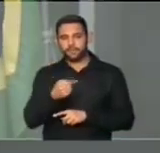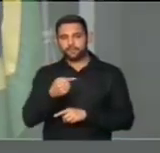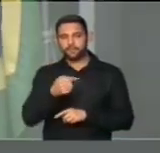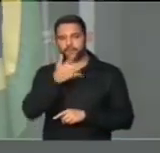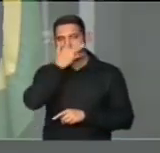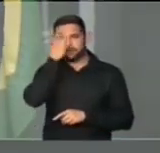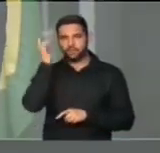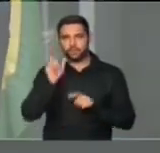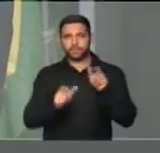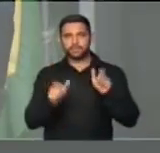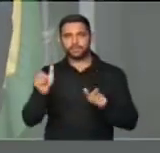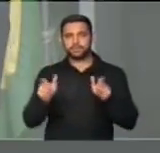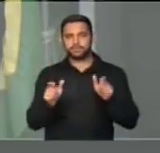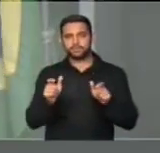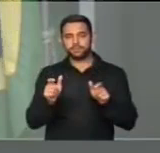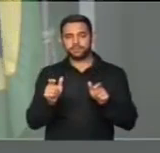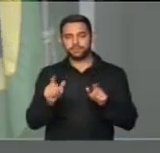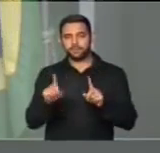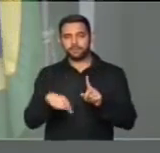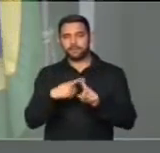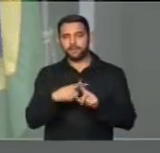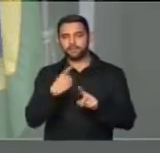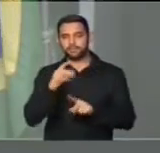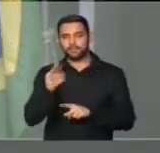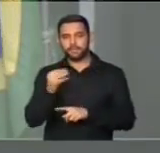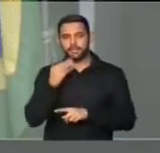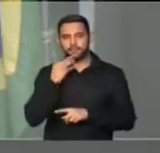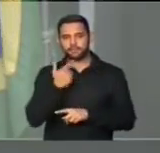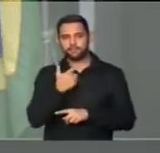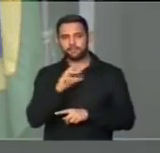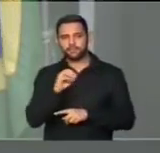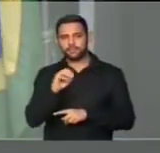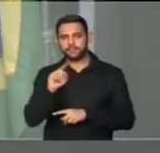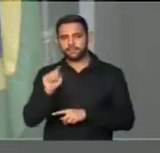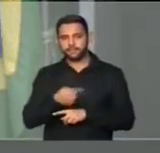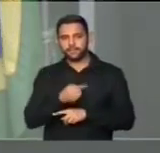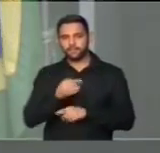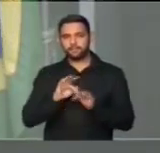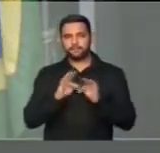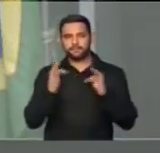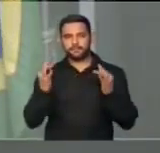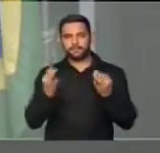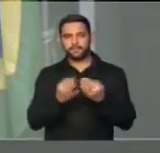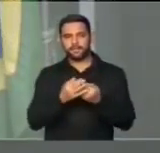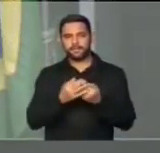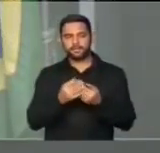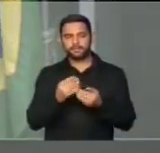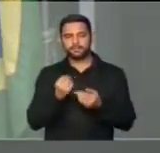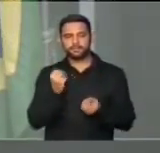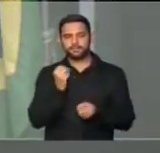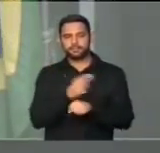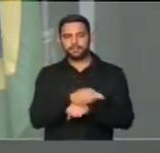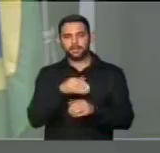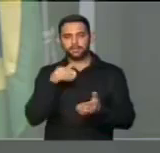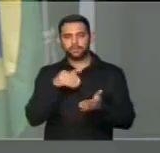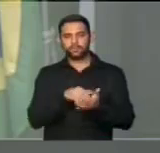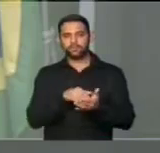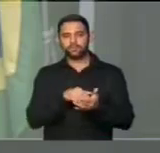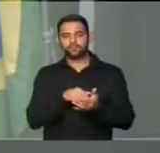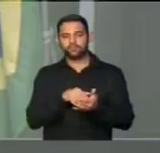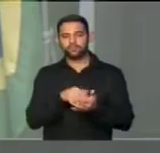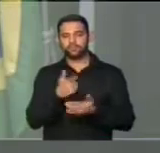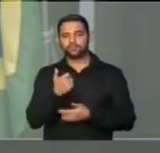1.200.000 pessoas, são mais de 1.200.000 famílias desempregadas nos últimos